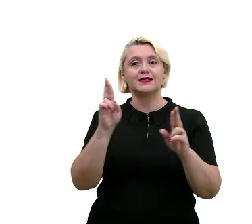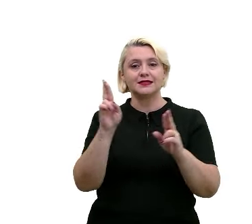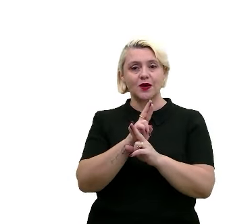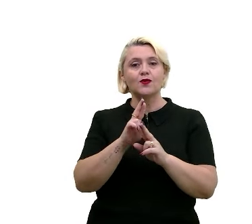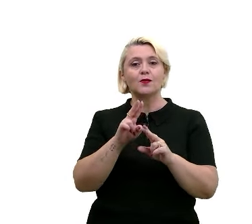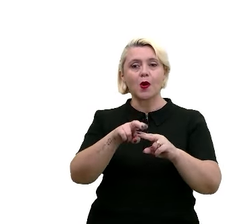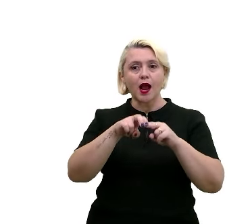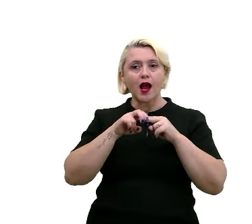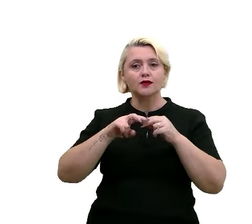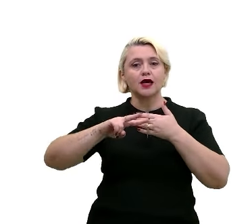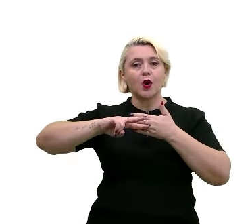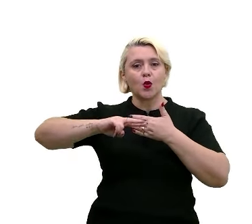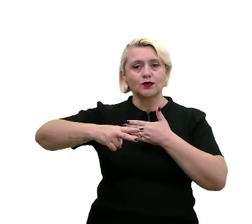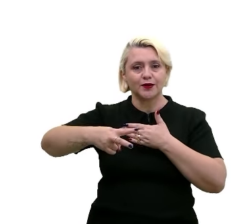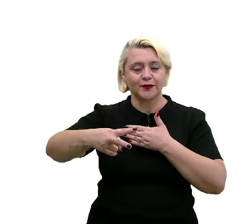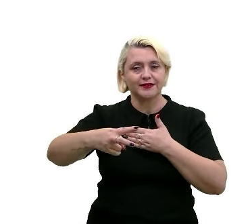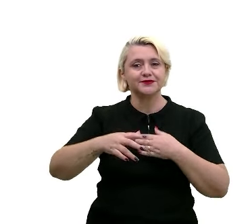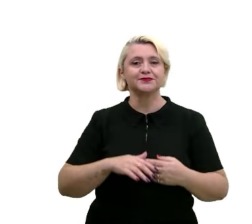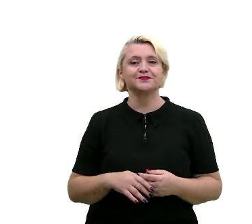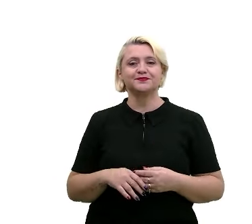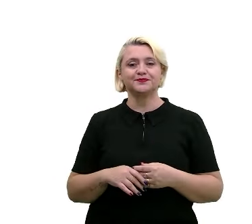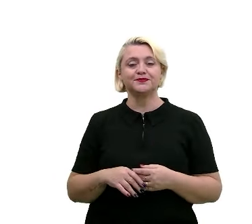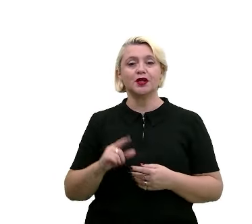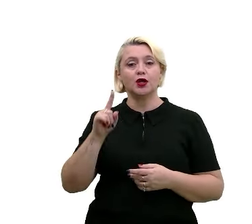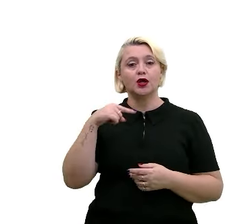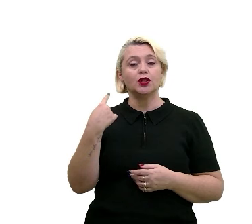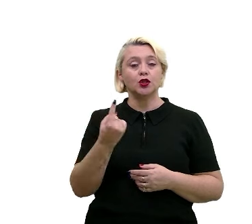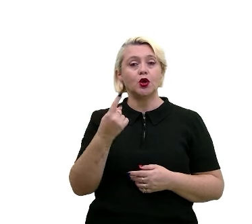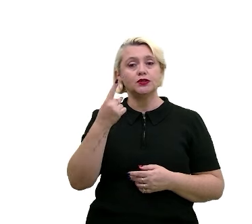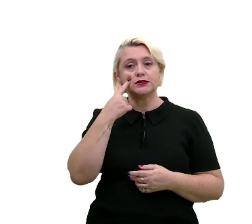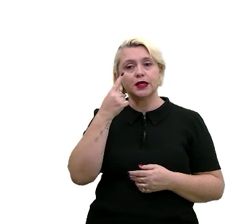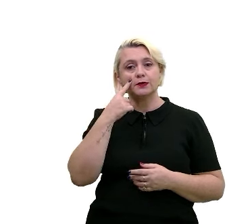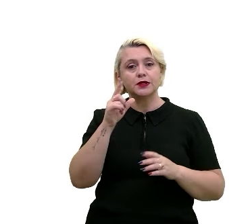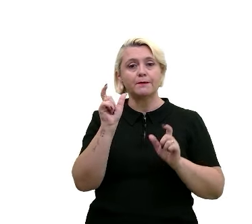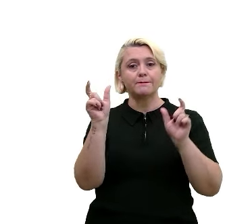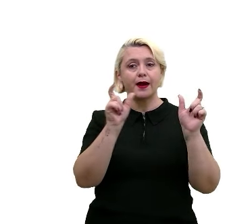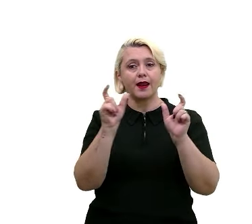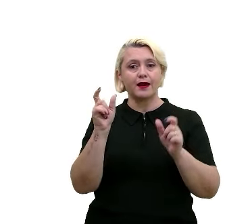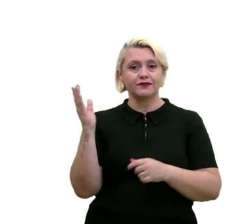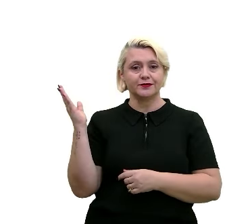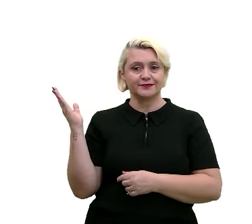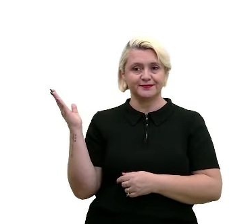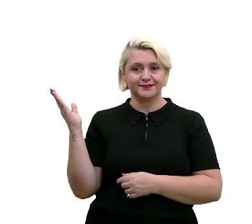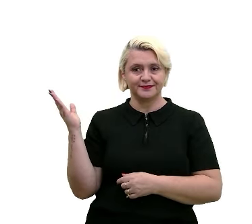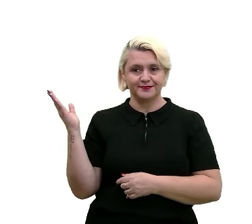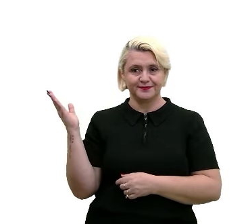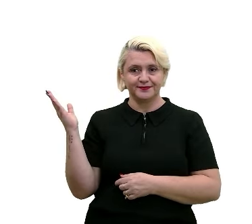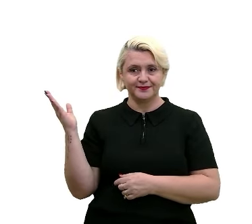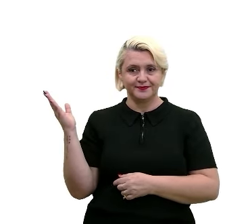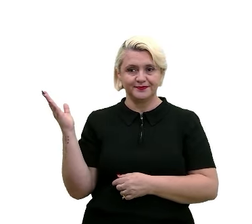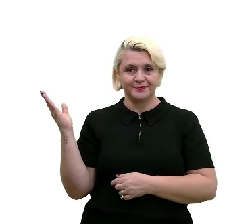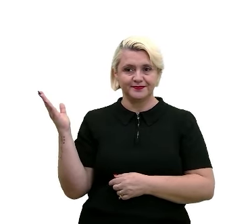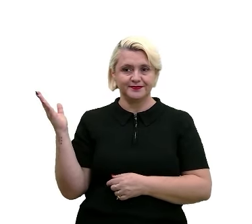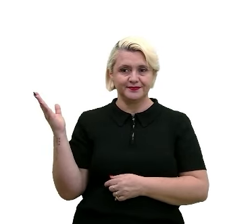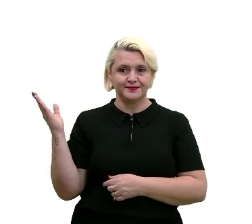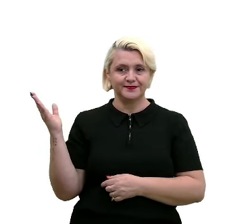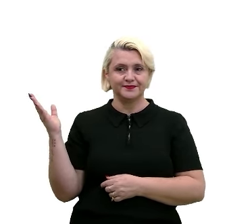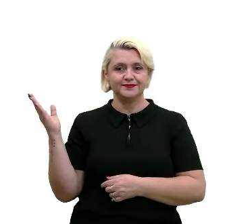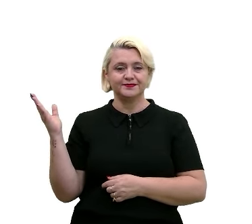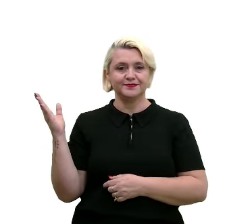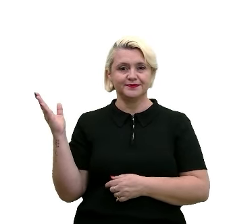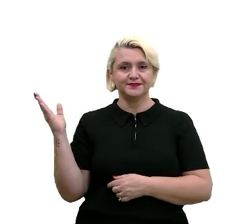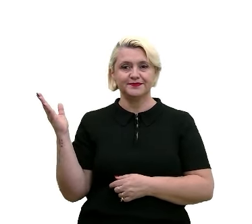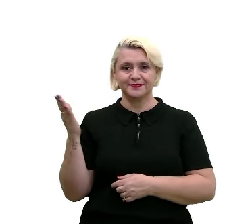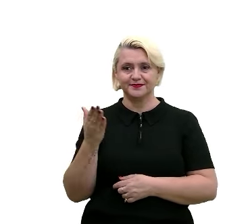causa e consequência. Então, nós temos essa expressão em consequência,